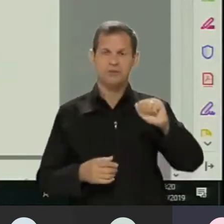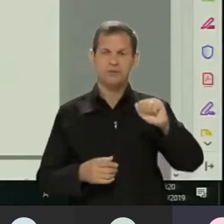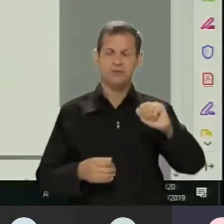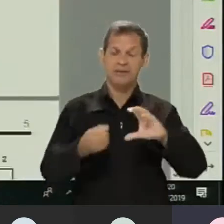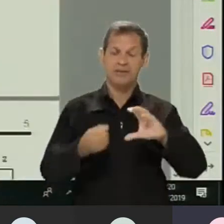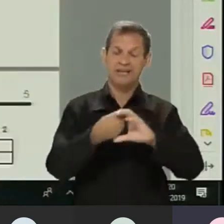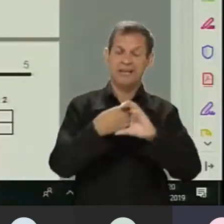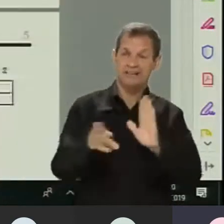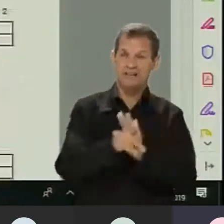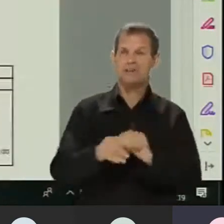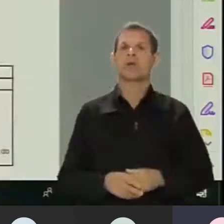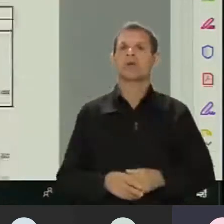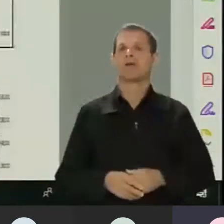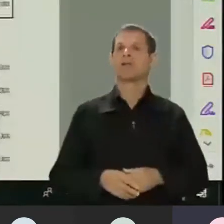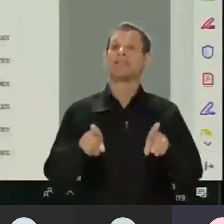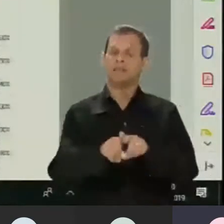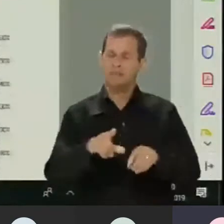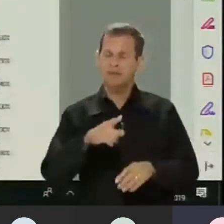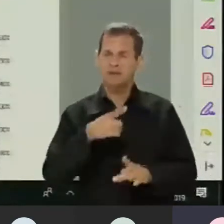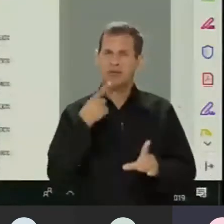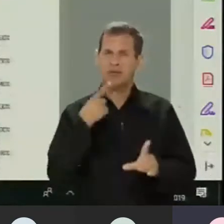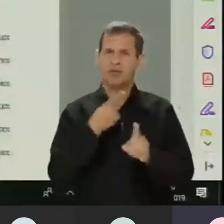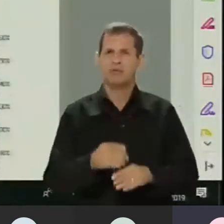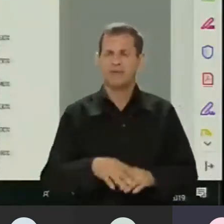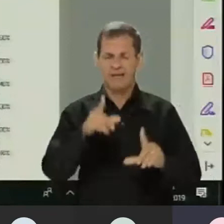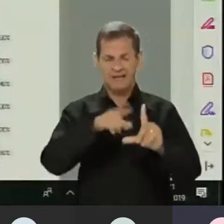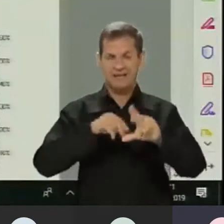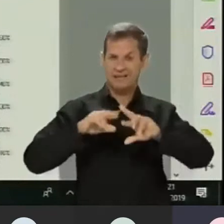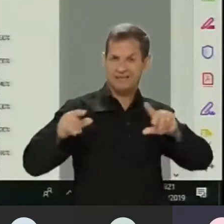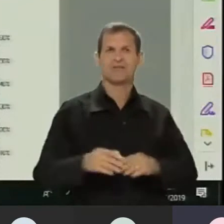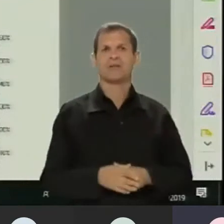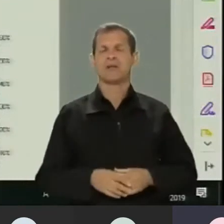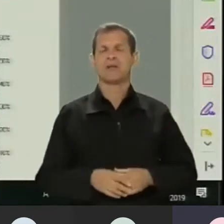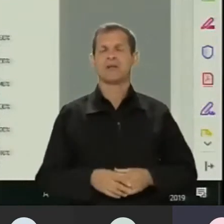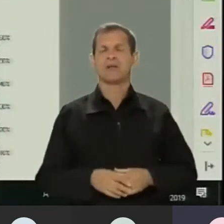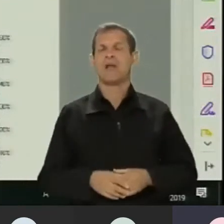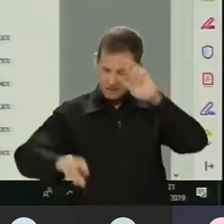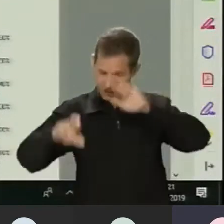as suas características e, consequentemente, vai chegar em letras